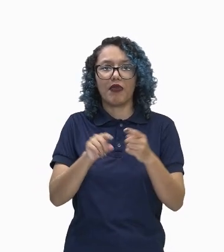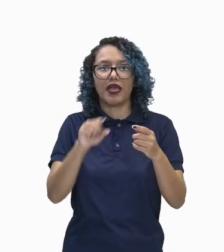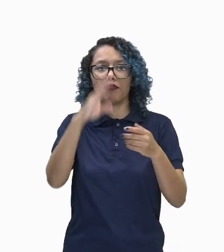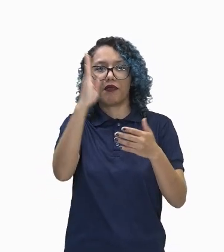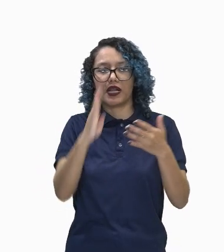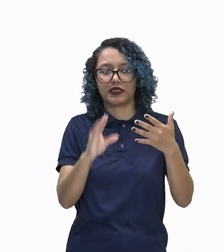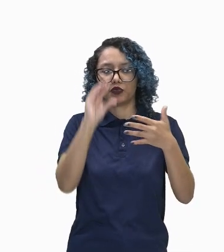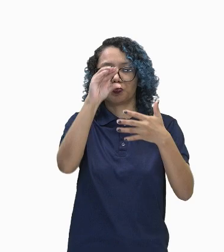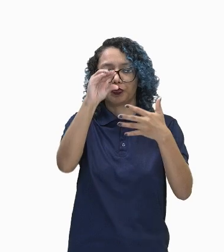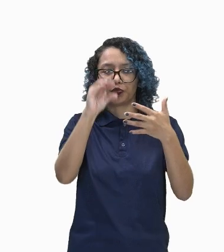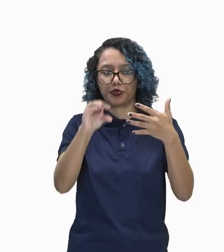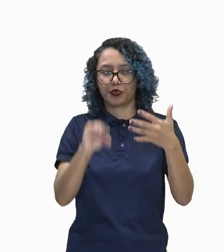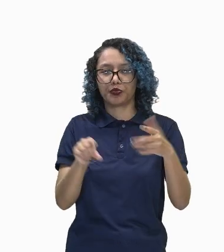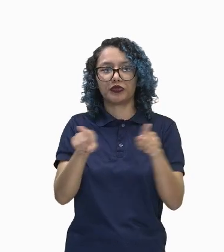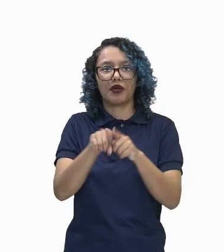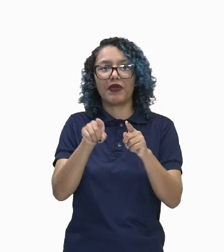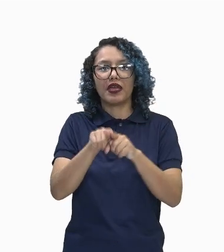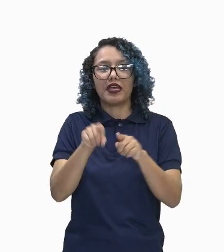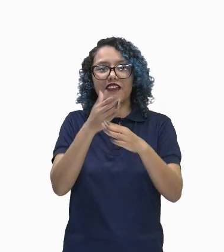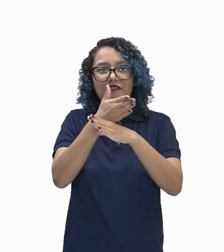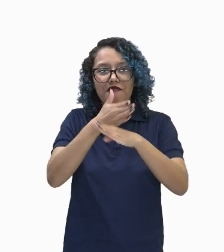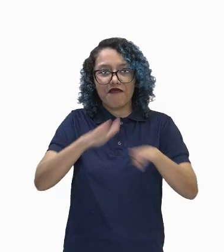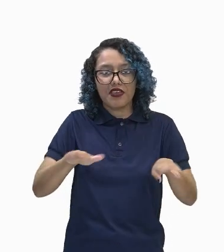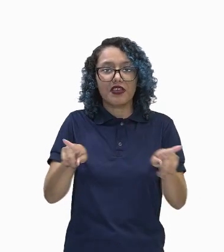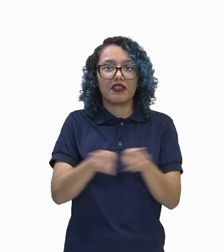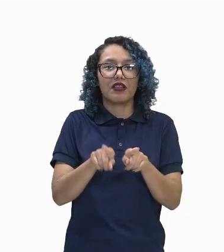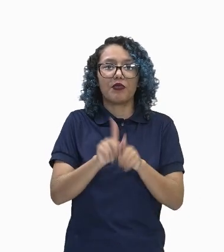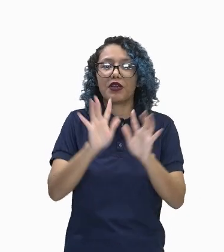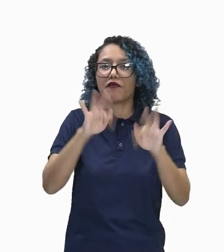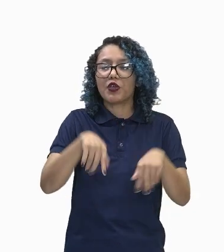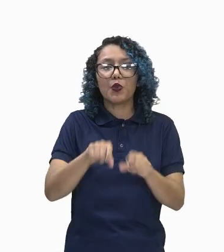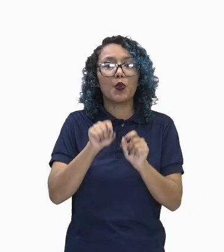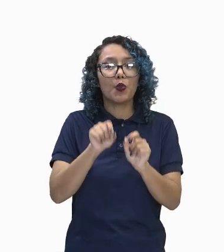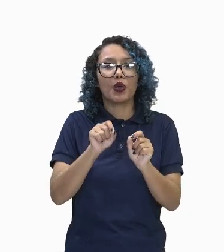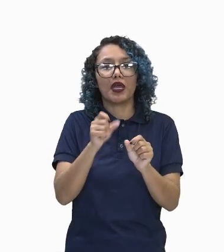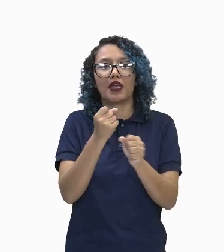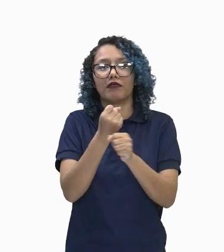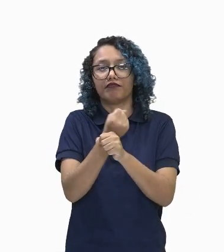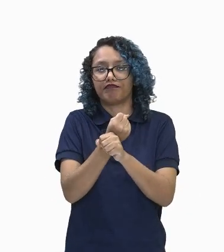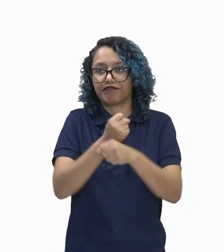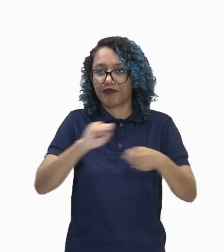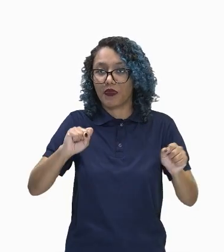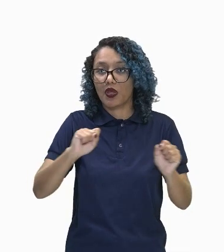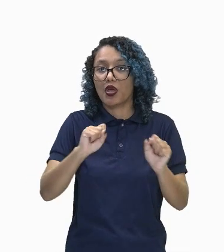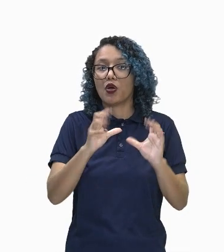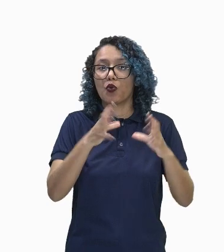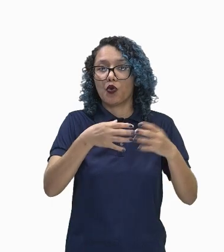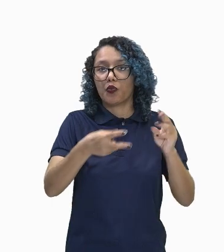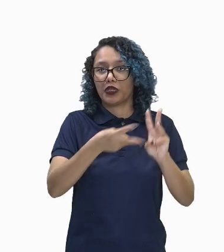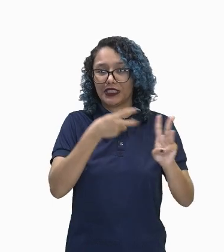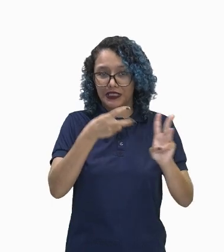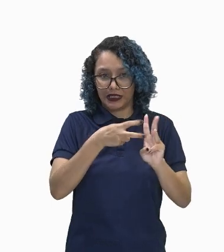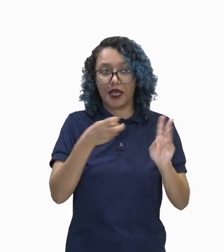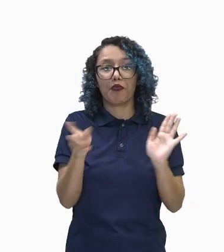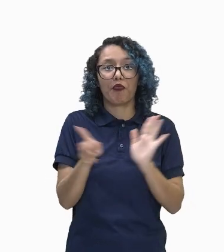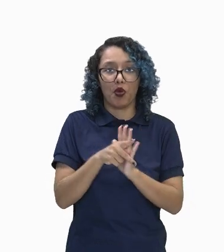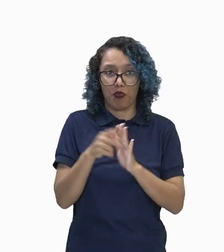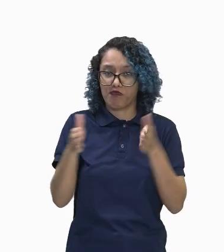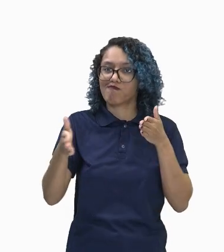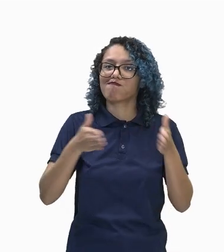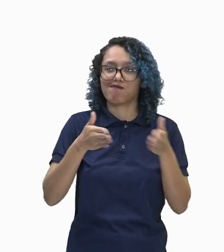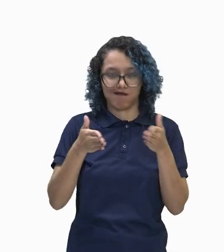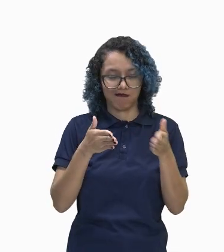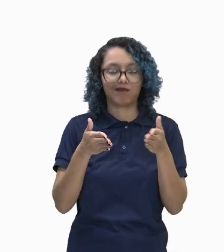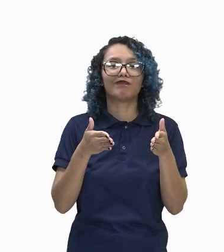e, consequentemente, o fim da escravidão indígena é desse período. E